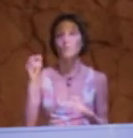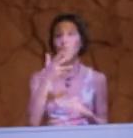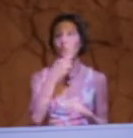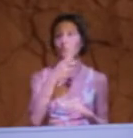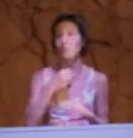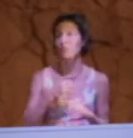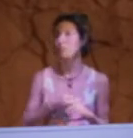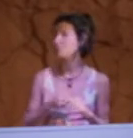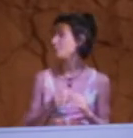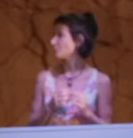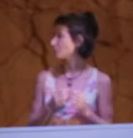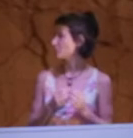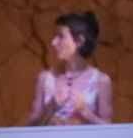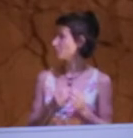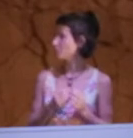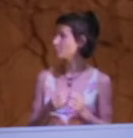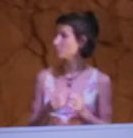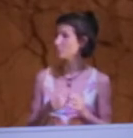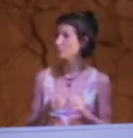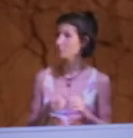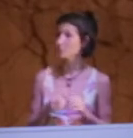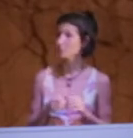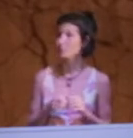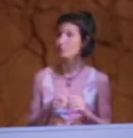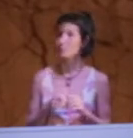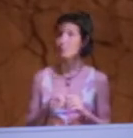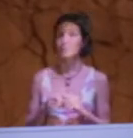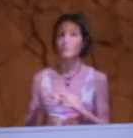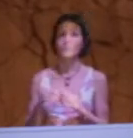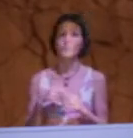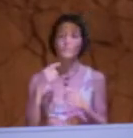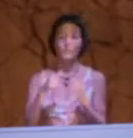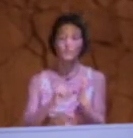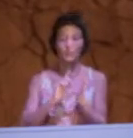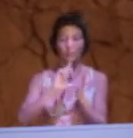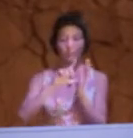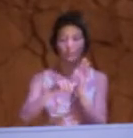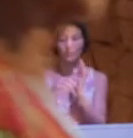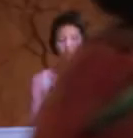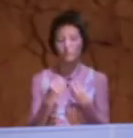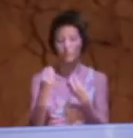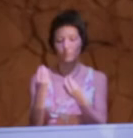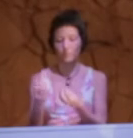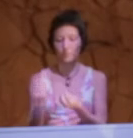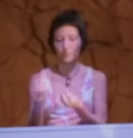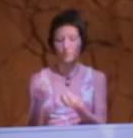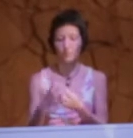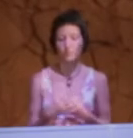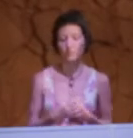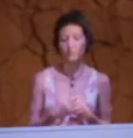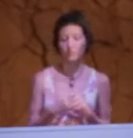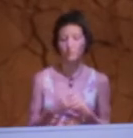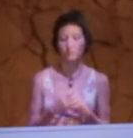mim dentro dessa coisa do esquecimento e da lembrança como um presente. Vieram descendo o